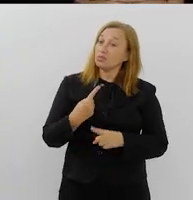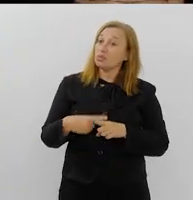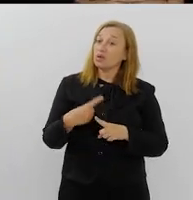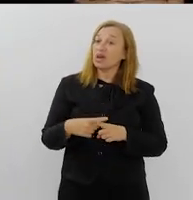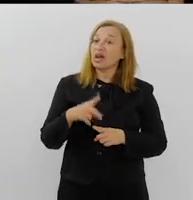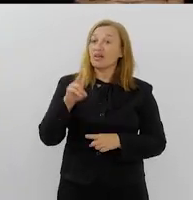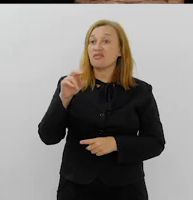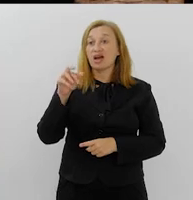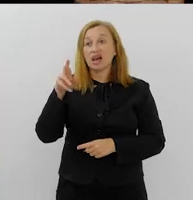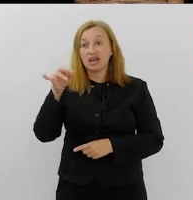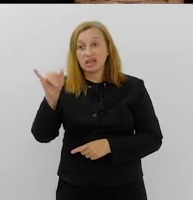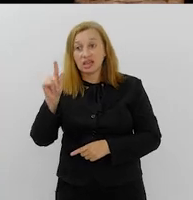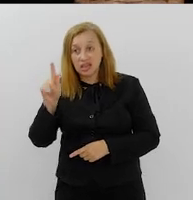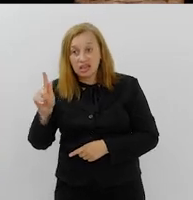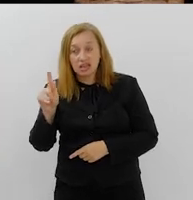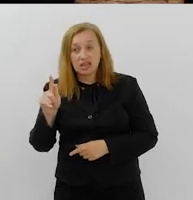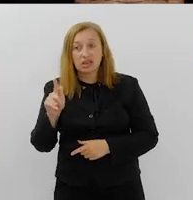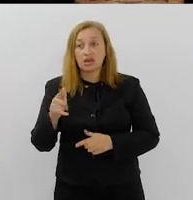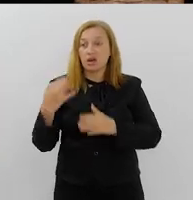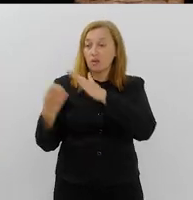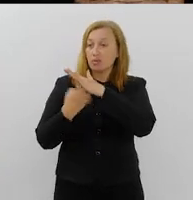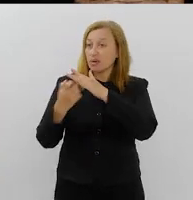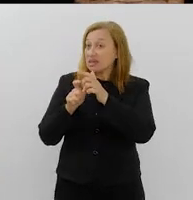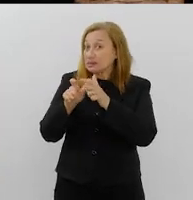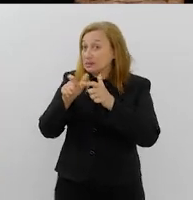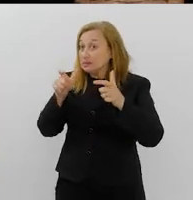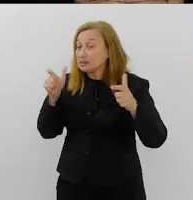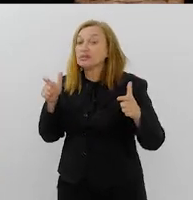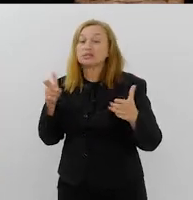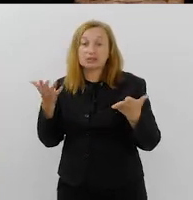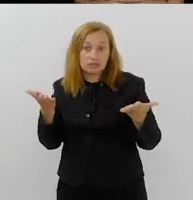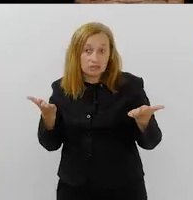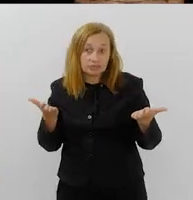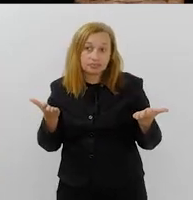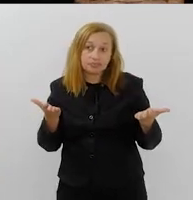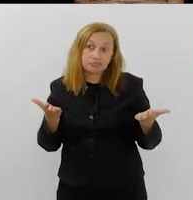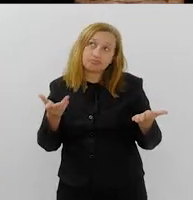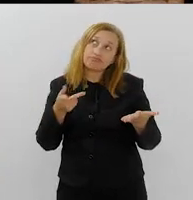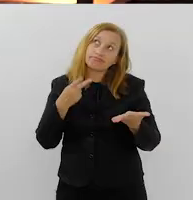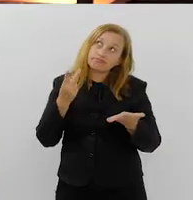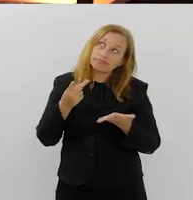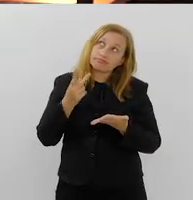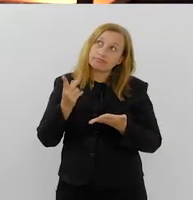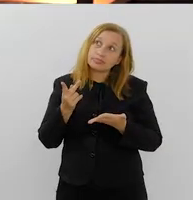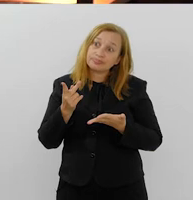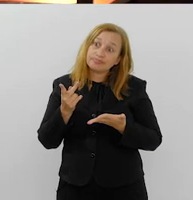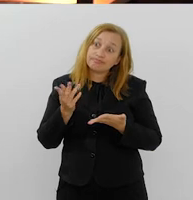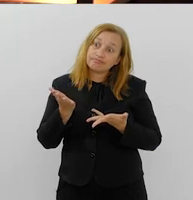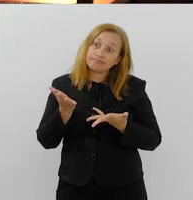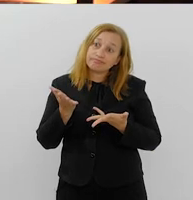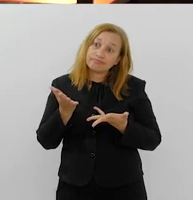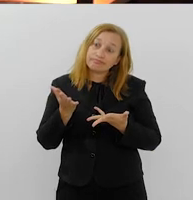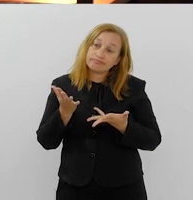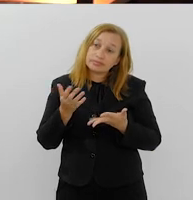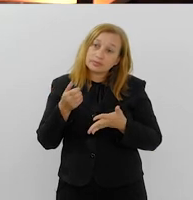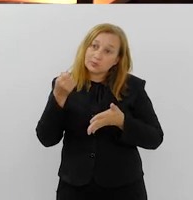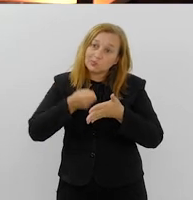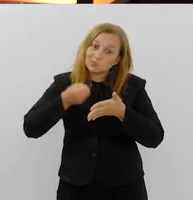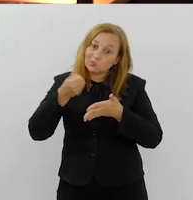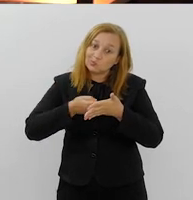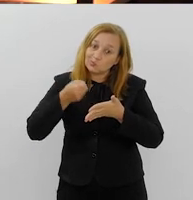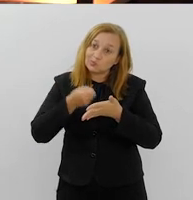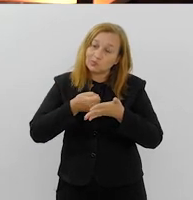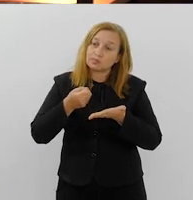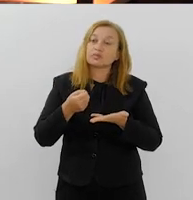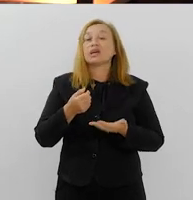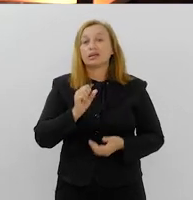surpresa, porque a Varing era uma empresa grande e, vamos dizer assim, é um pouco